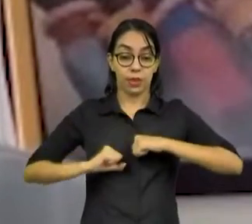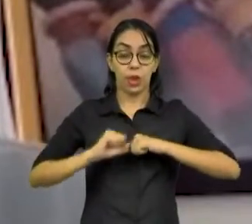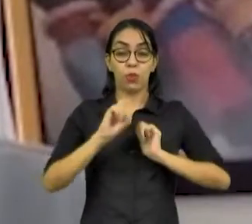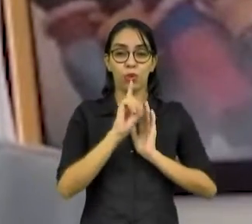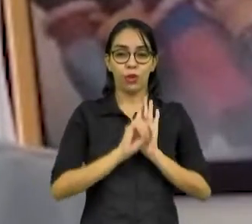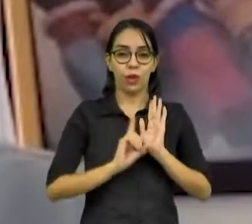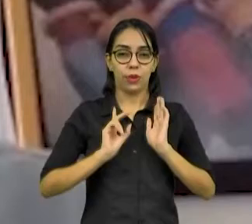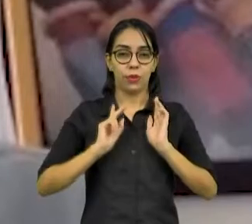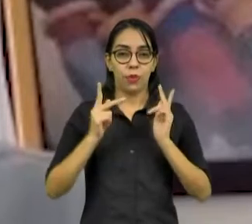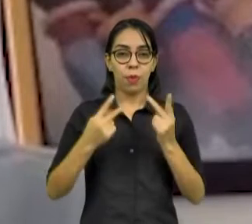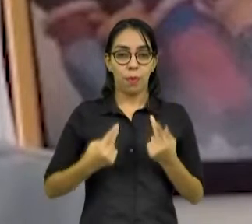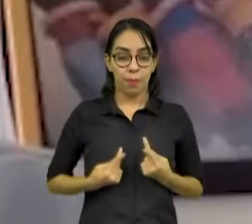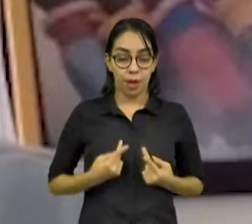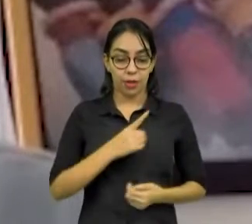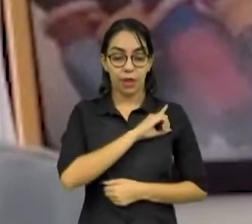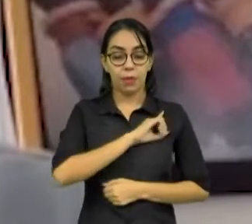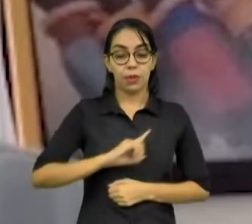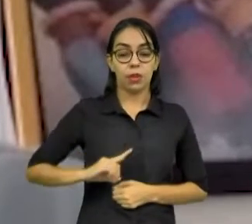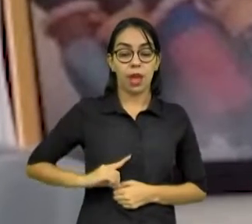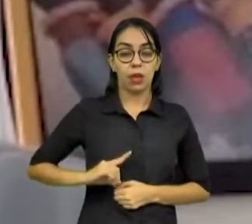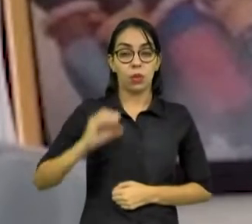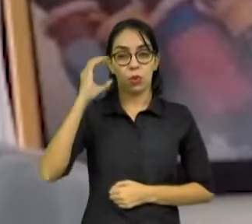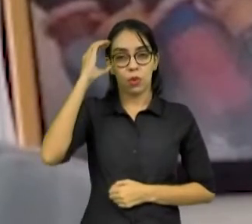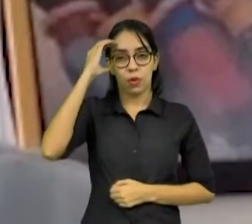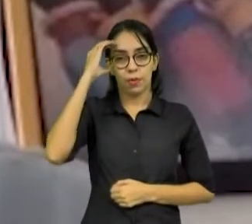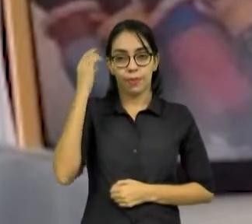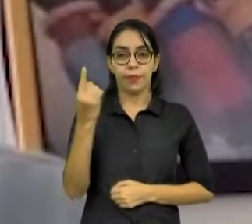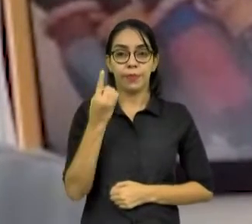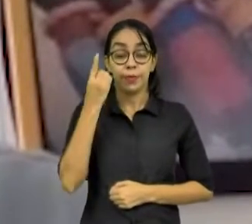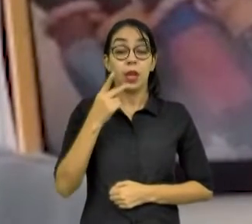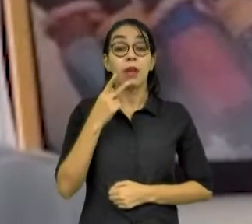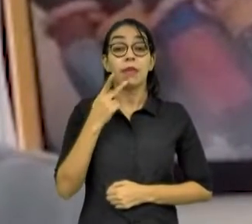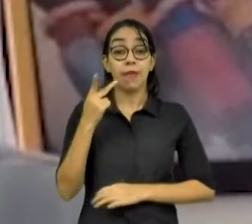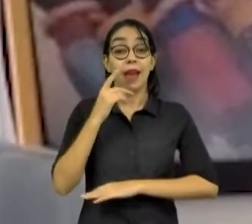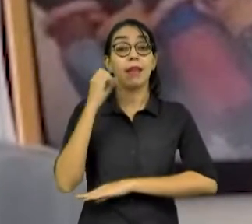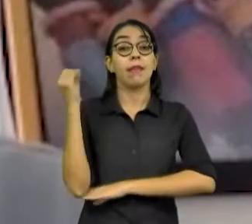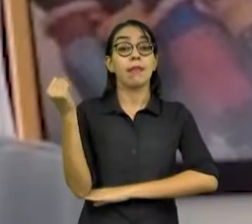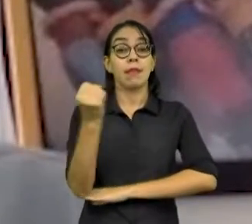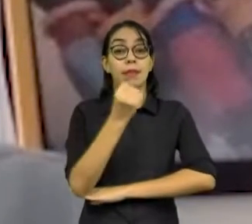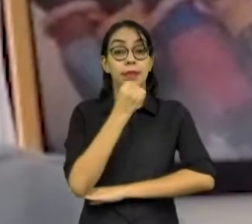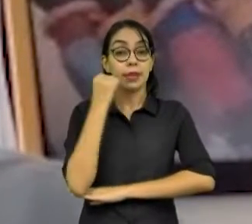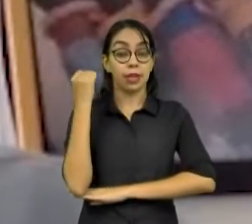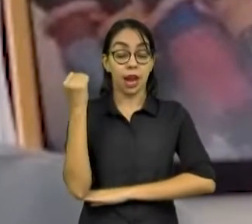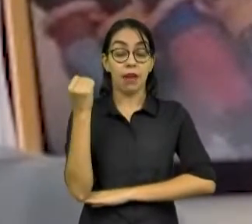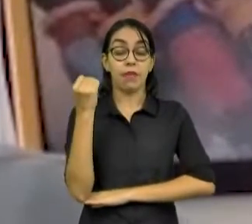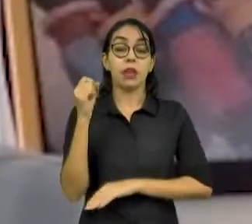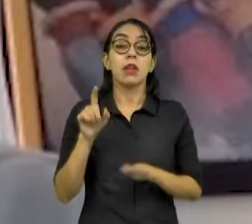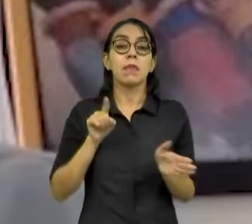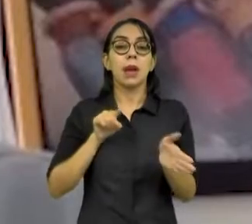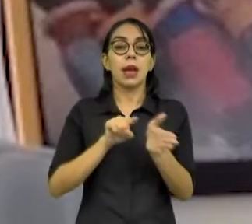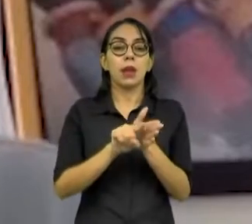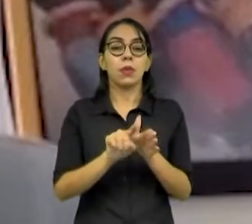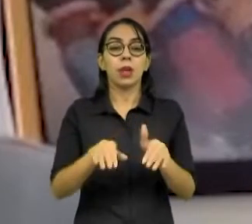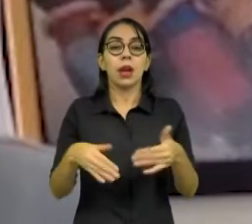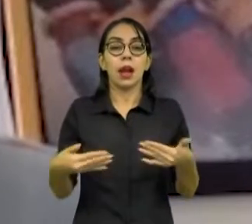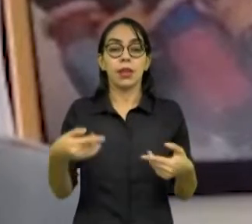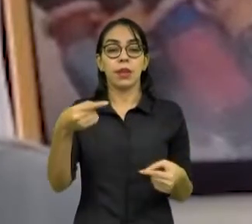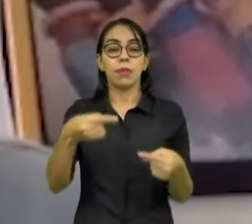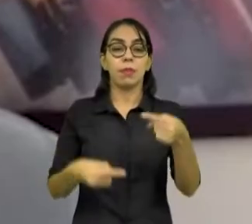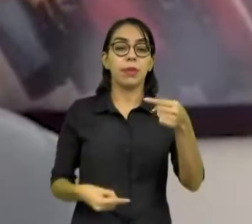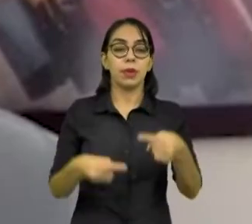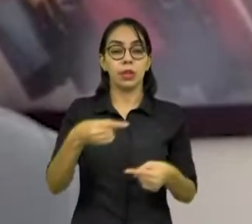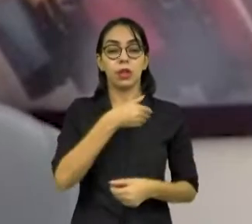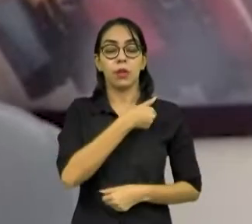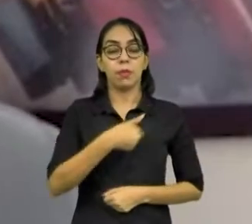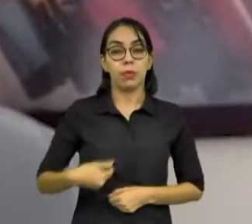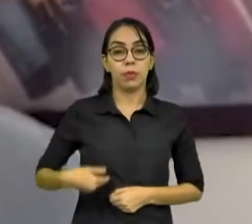Legislativa, deputado Renato Roseno, considera a situação grave e cobra mais políticas públicas para combater a homofobia.